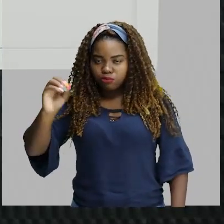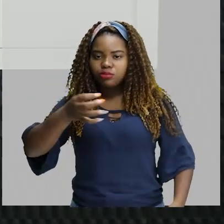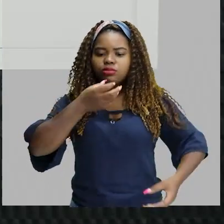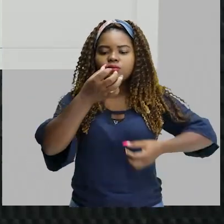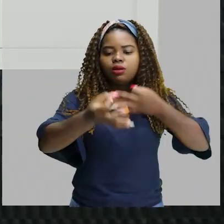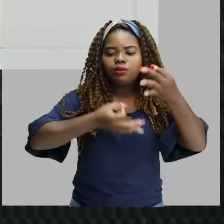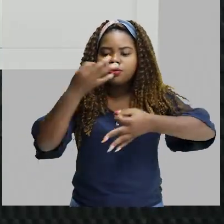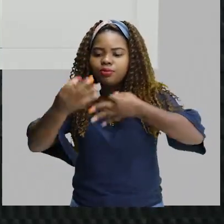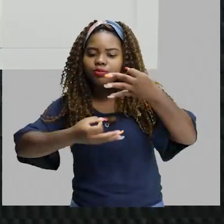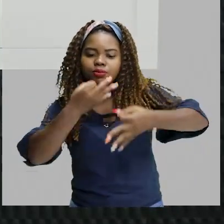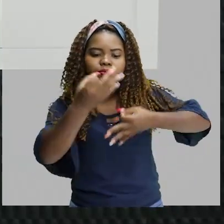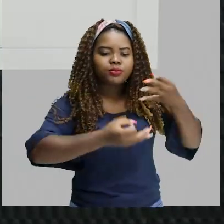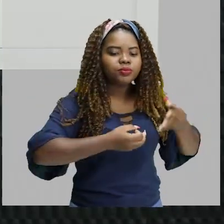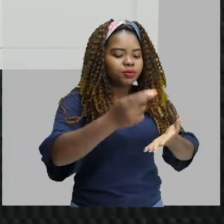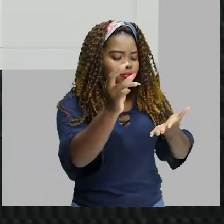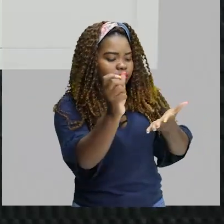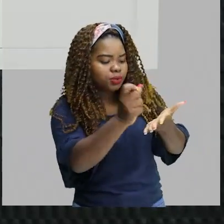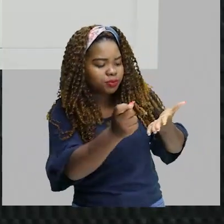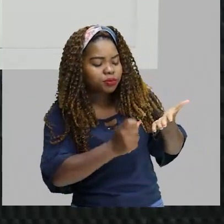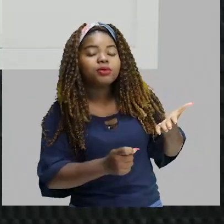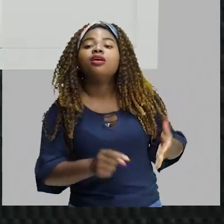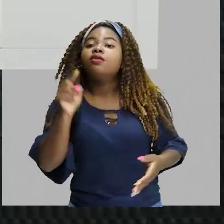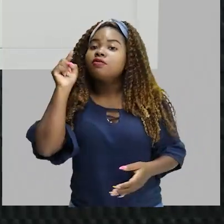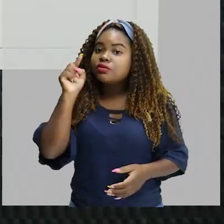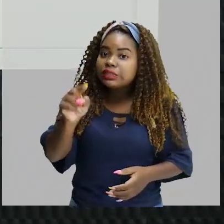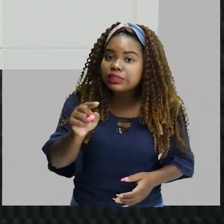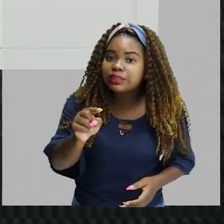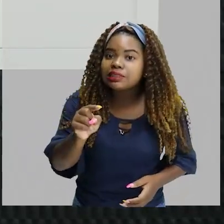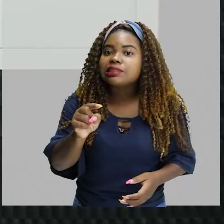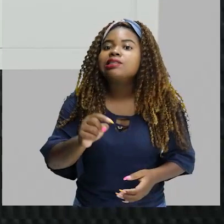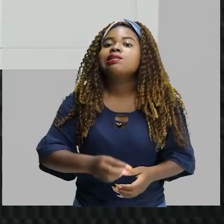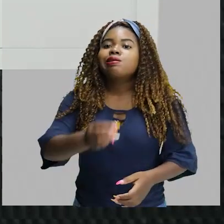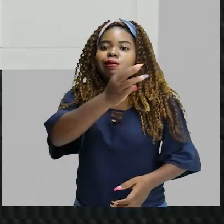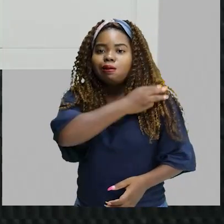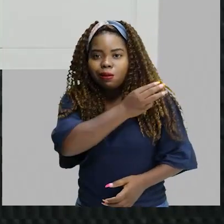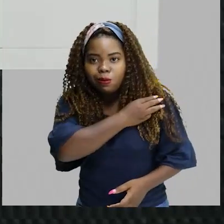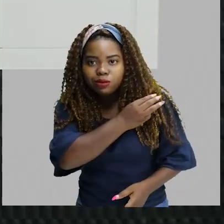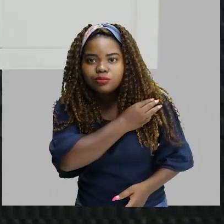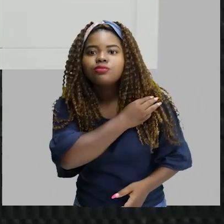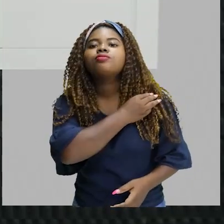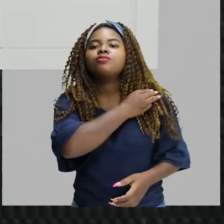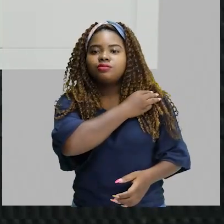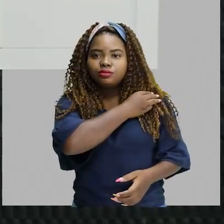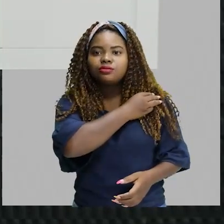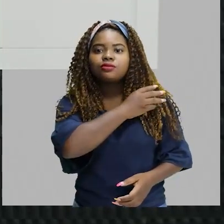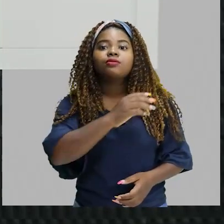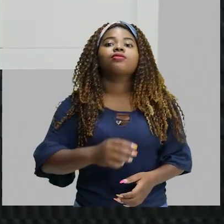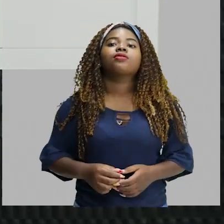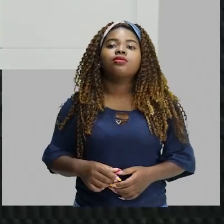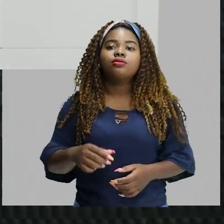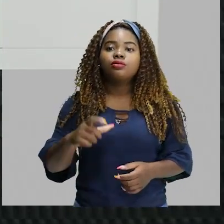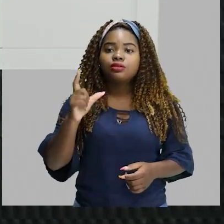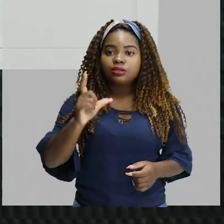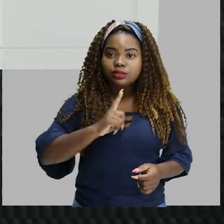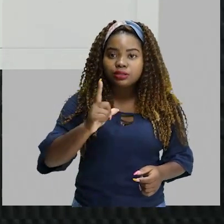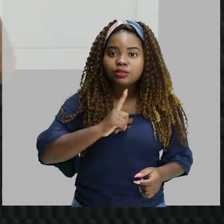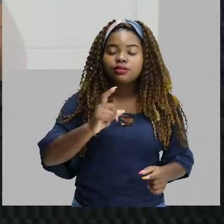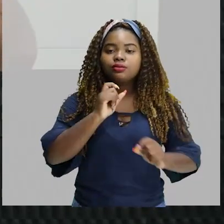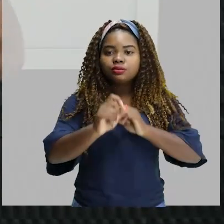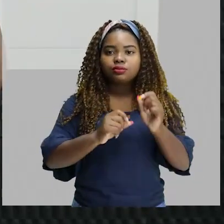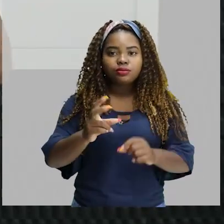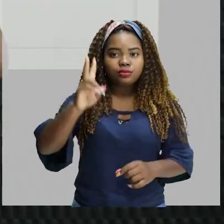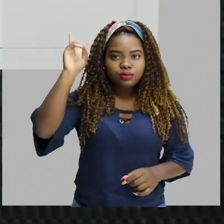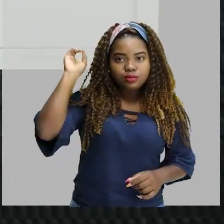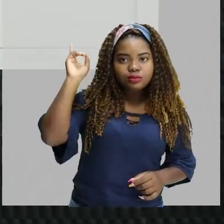tá? Você que vai fazer o vestibular, você que é do terceiro ano, este elemento aqui da argumentação é importante isso porque você vai fazer